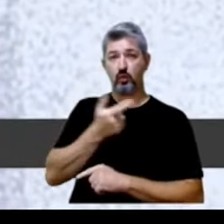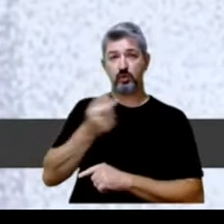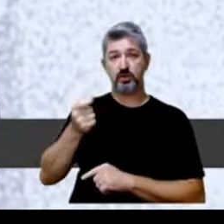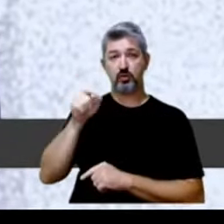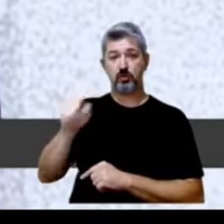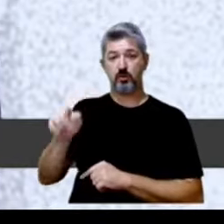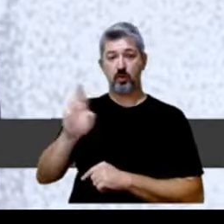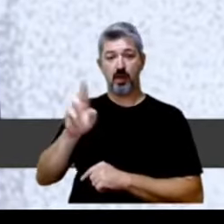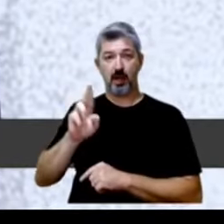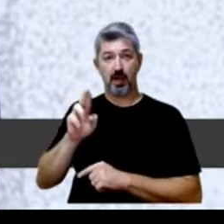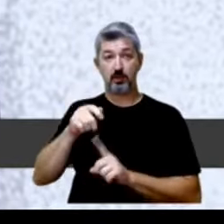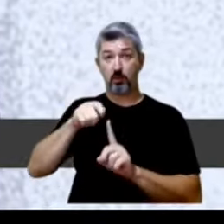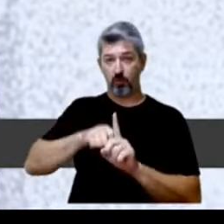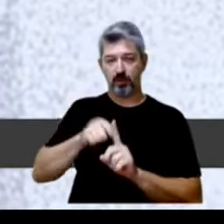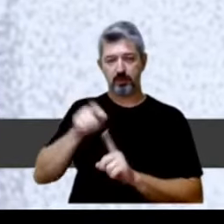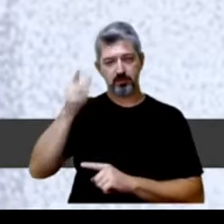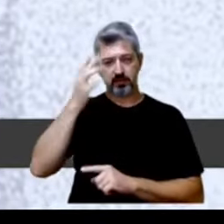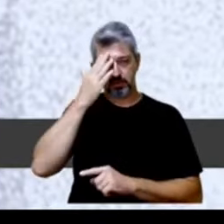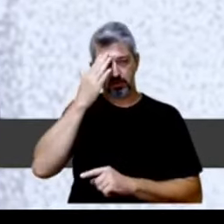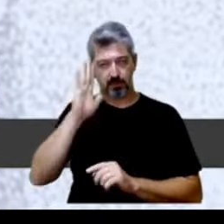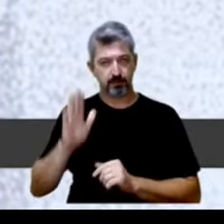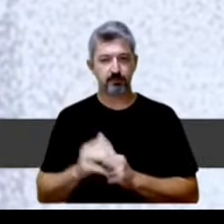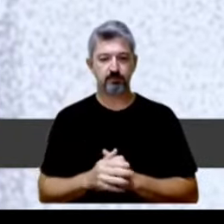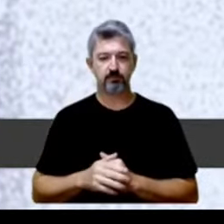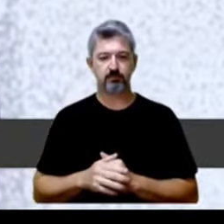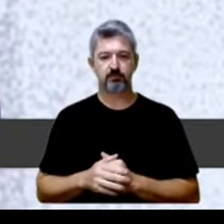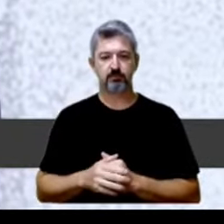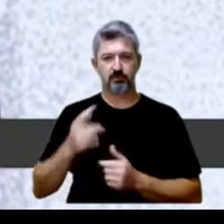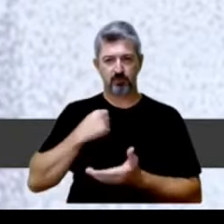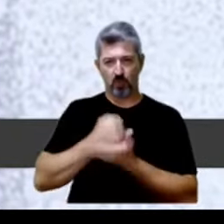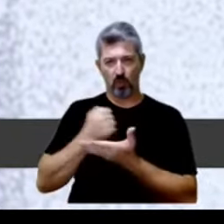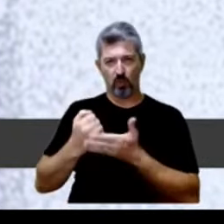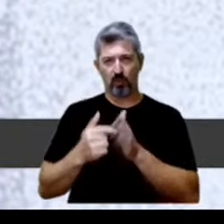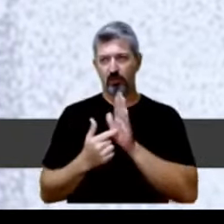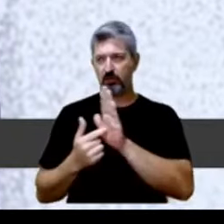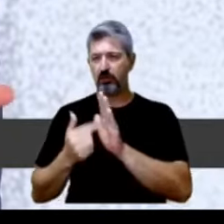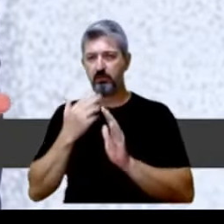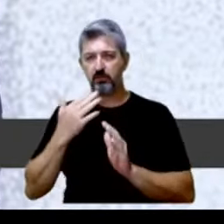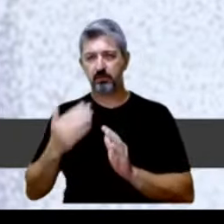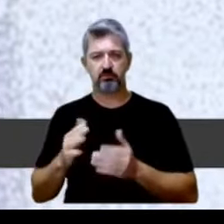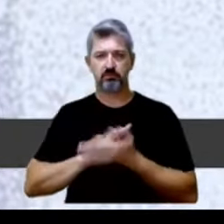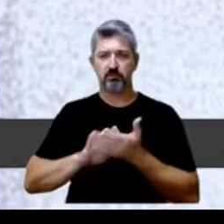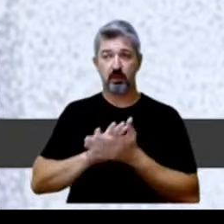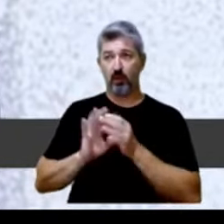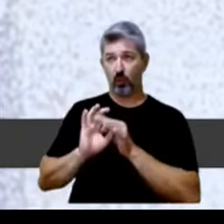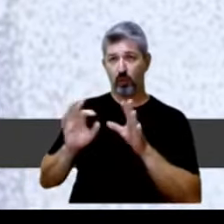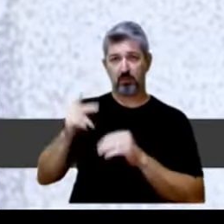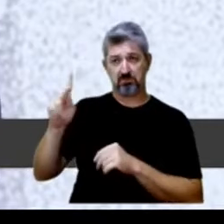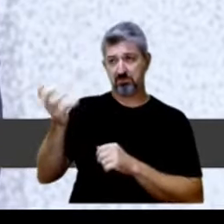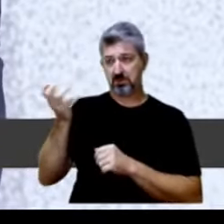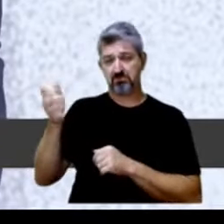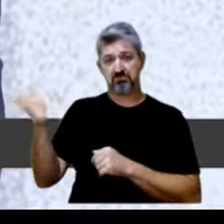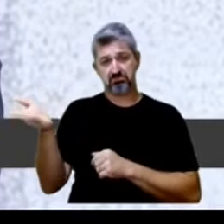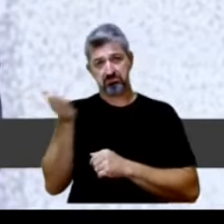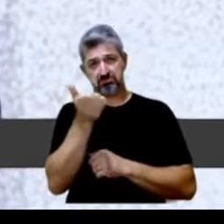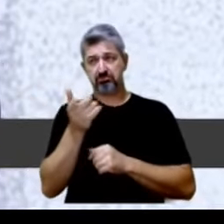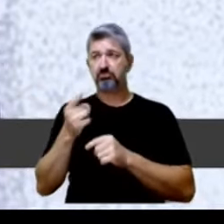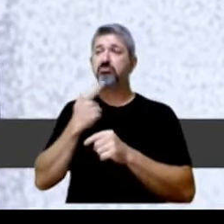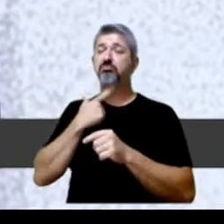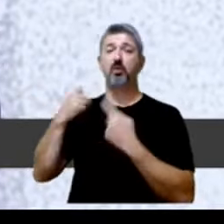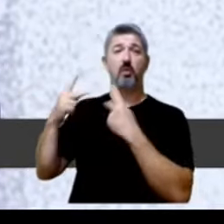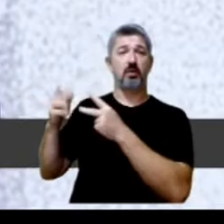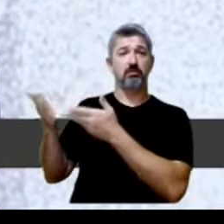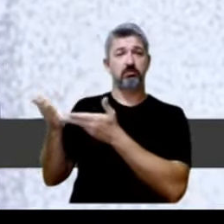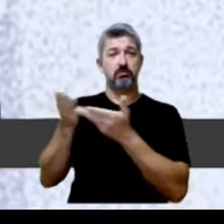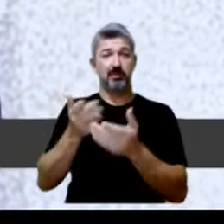mês, só para você saber. E eu não tenho que abrir o contrato a pedido dele, certo? Mano, ó, na Autorização moral, dele, velho. se ele Assim, quiser, eu não ele pode ficar à suporto vontade a isso. fazer isso. Eu não A minha